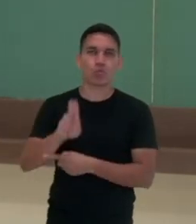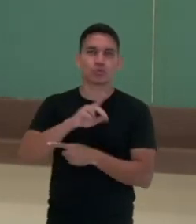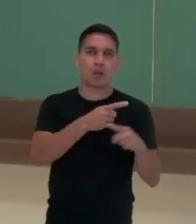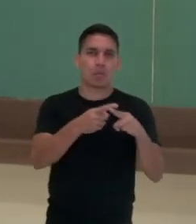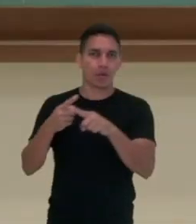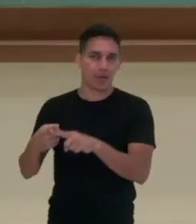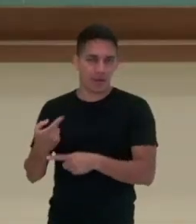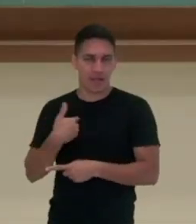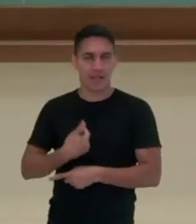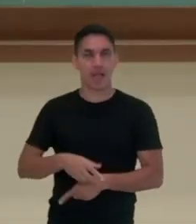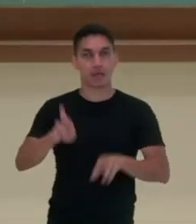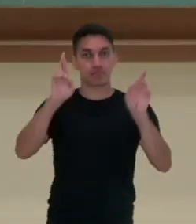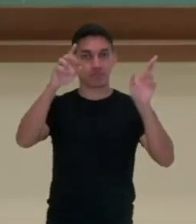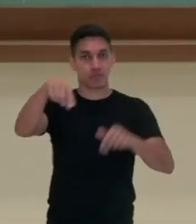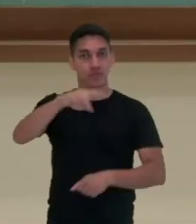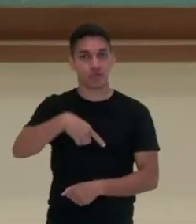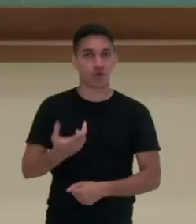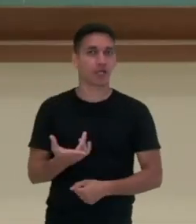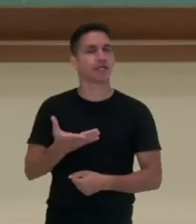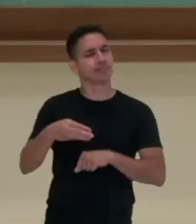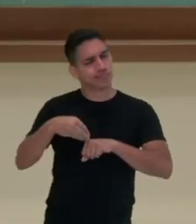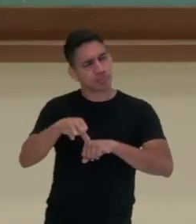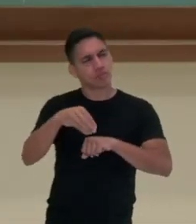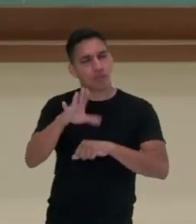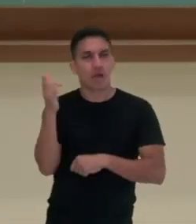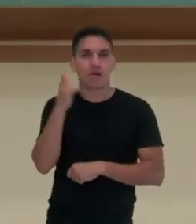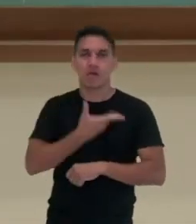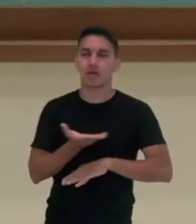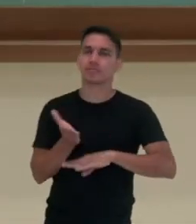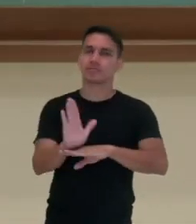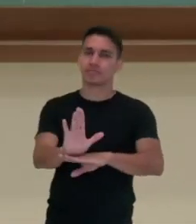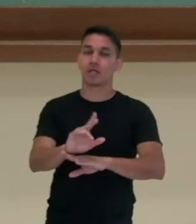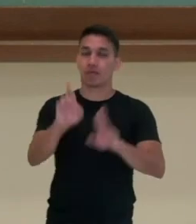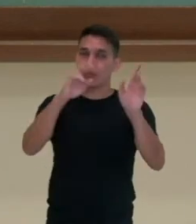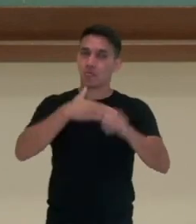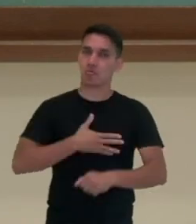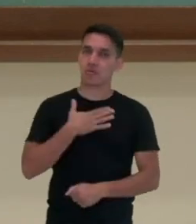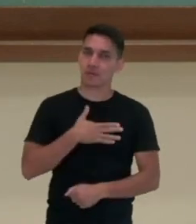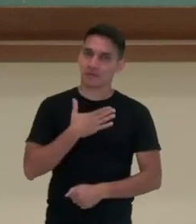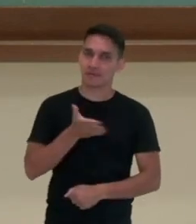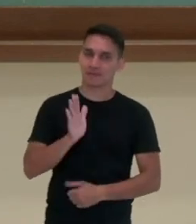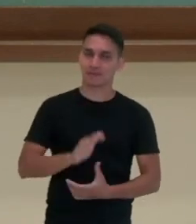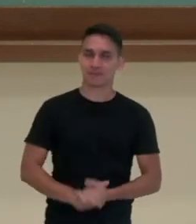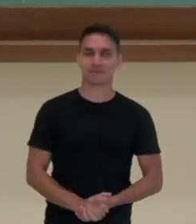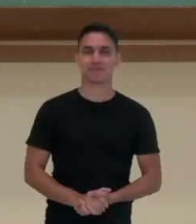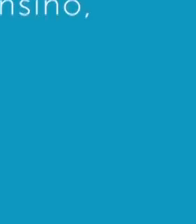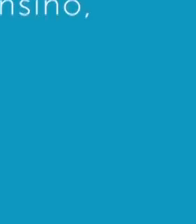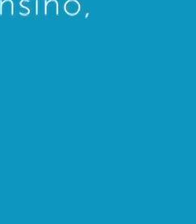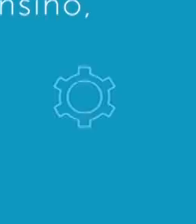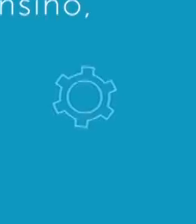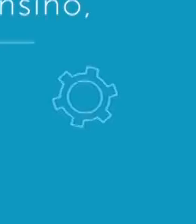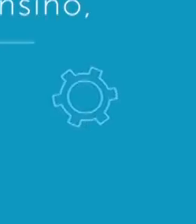porquês. Eu espero ter contribuído com vocês, espero que vocês tenham gostado e até breve.